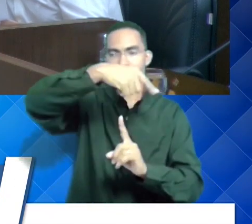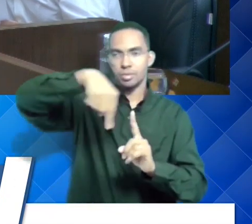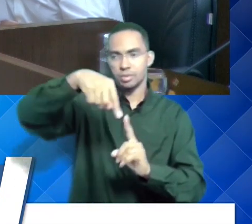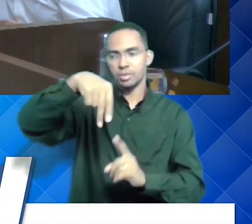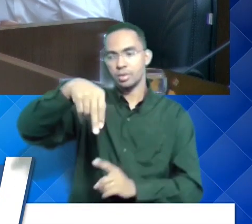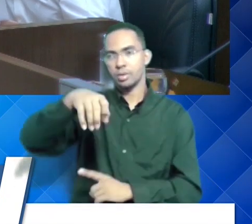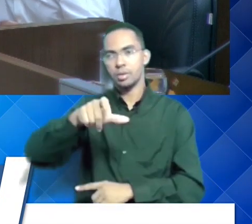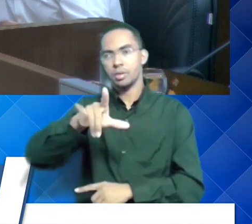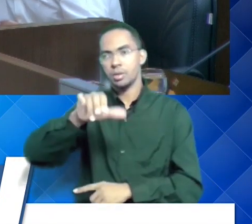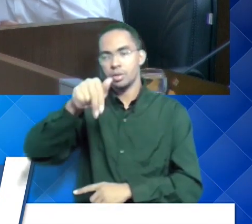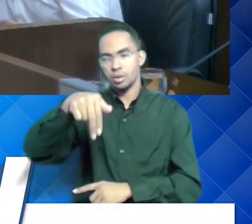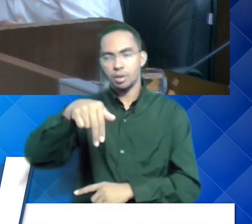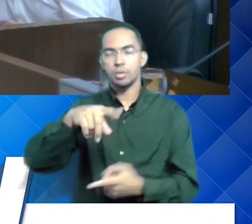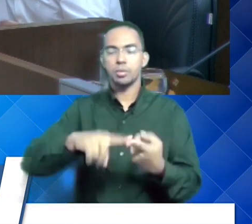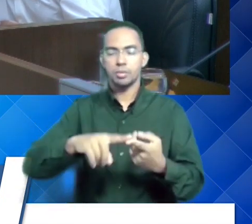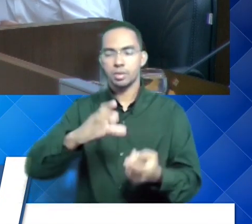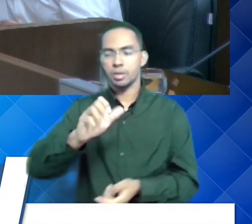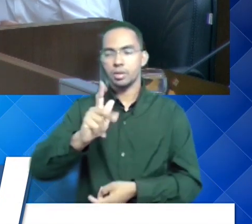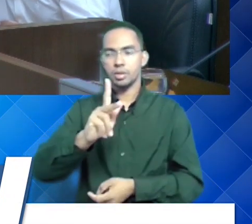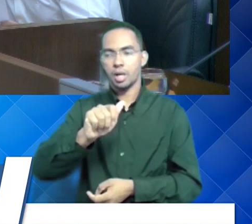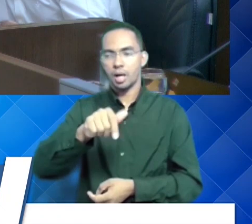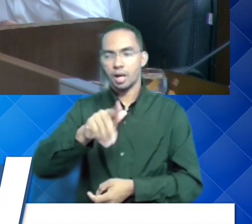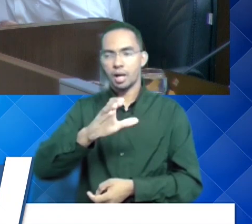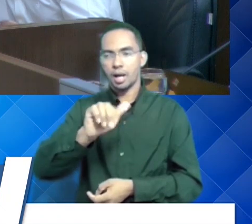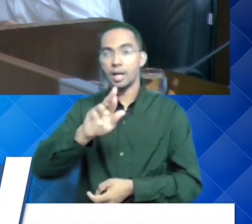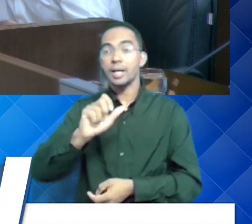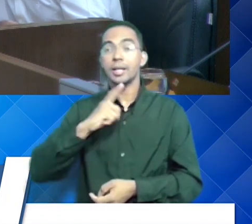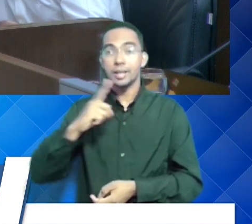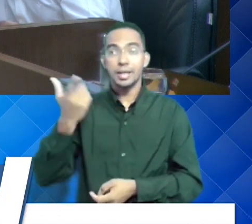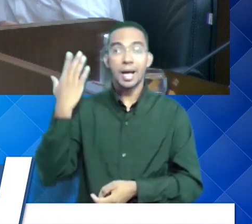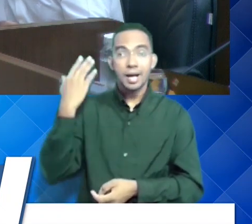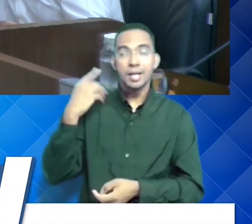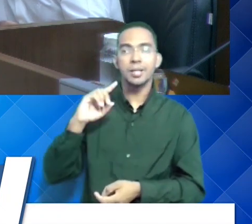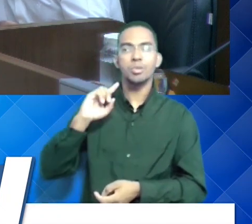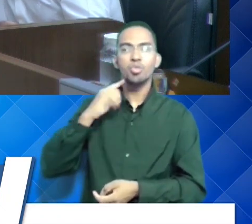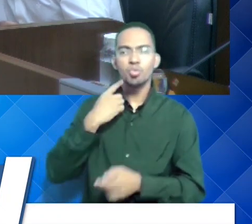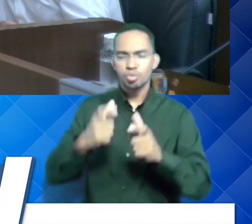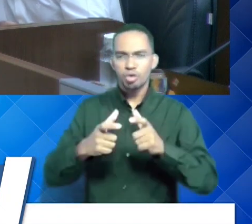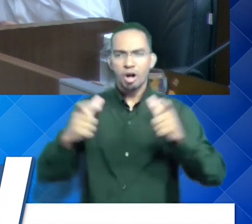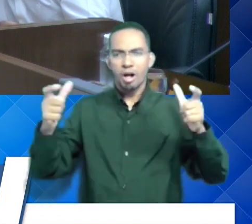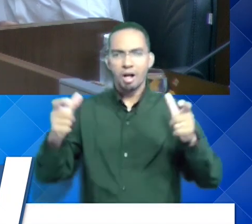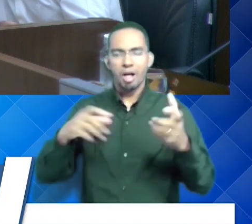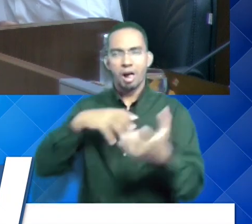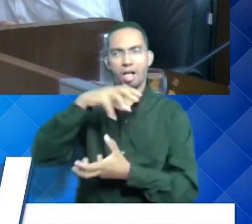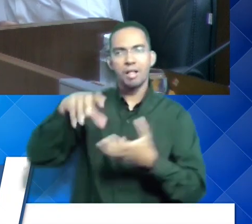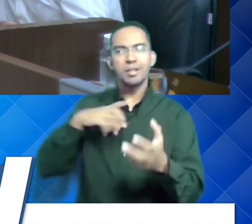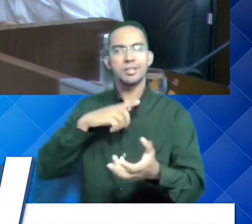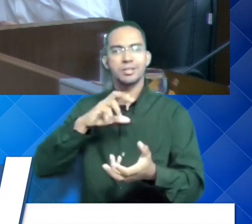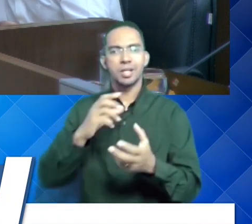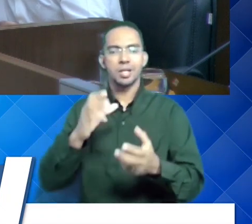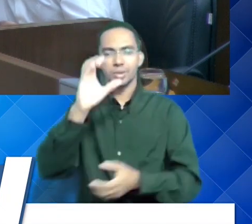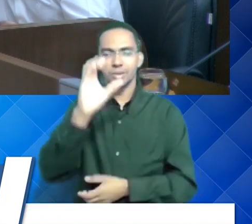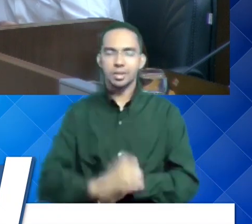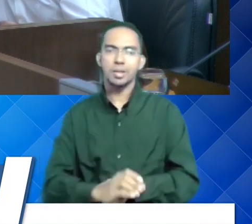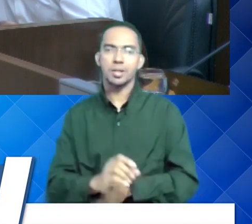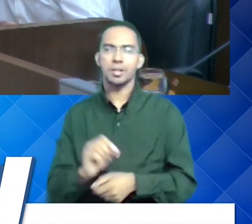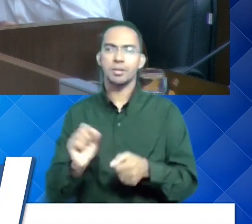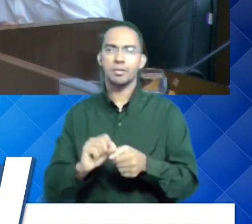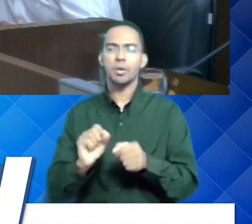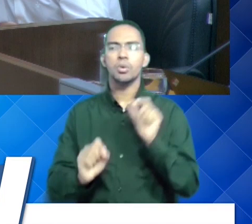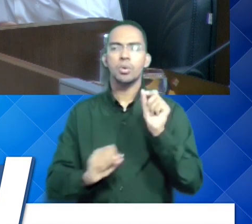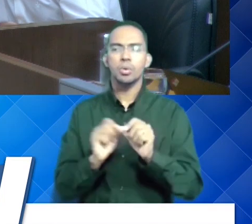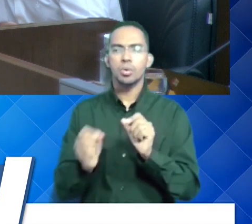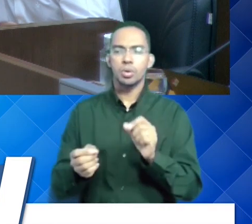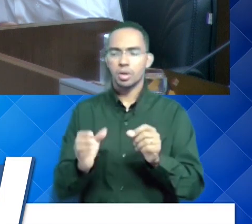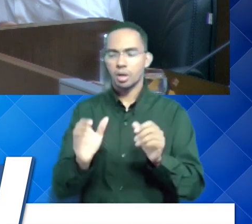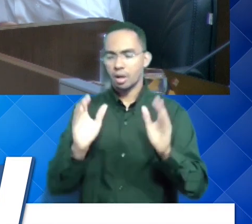das chacras também, onde que existia um lixão lá e a contenção, existe um cidadão que fez um anteparo. O anteparo